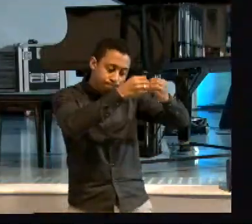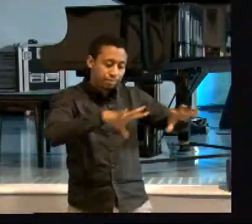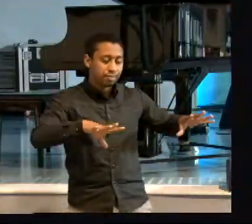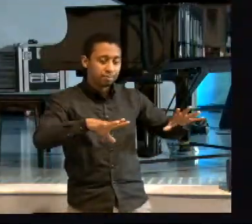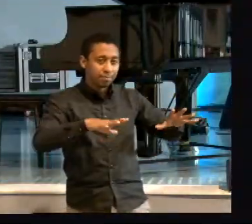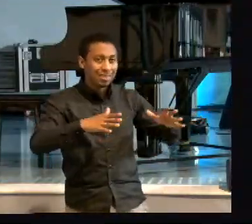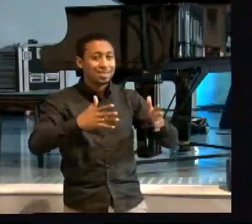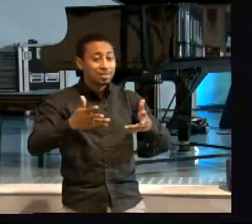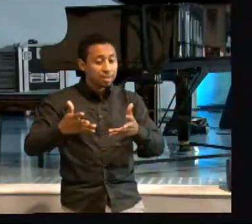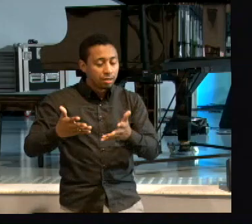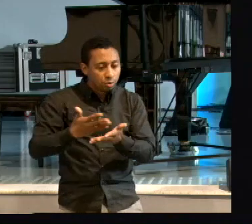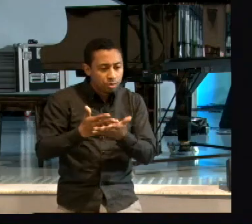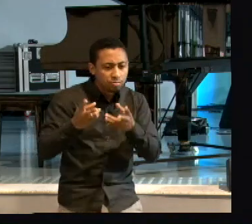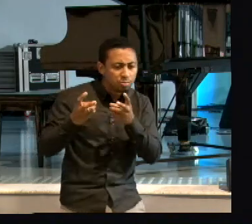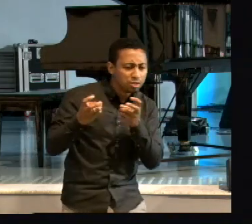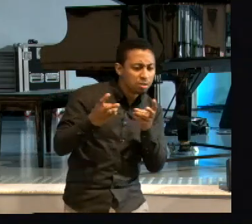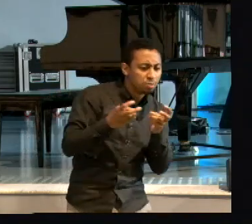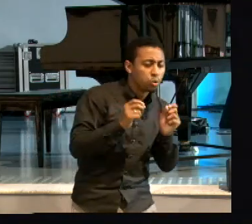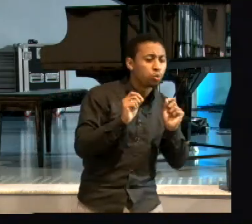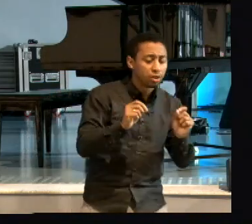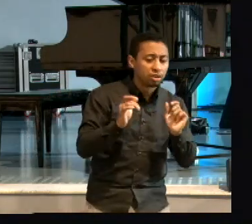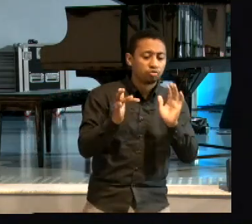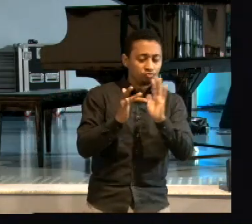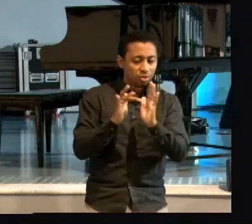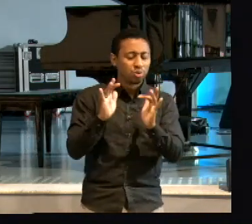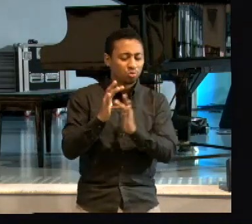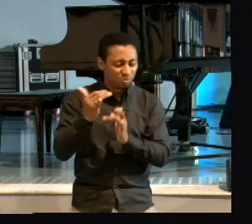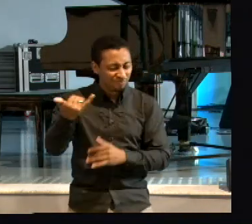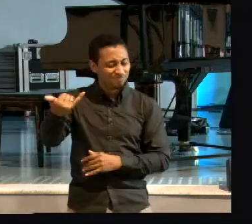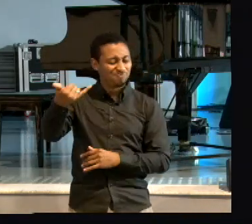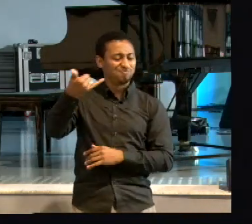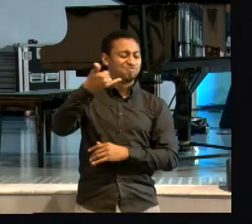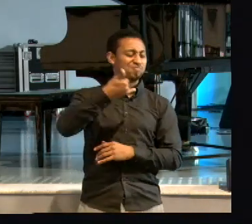que Jesus estava nos advertindo a respeito dessas coisas com muita clareza.